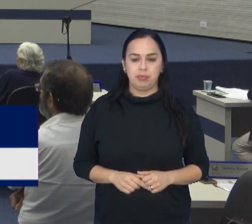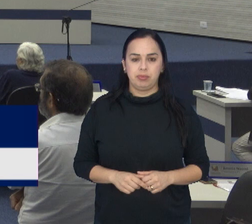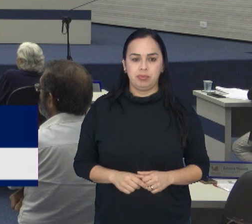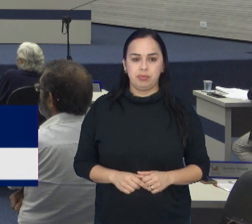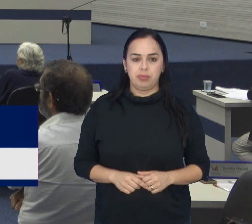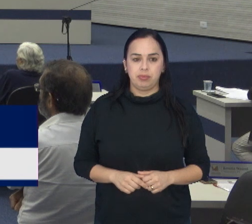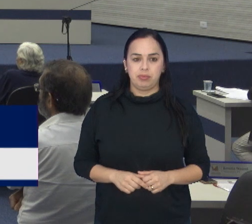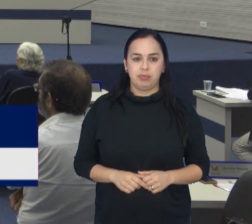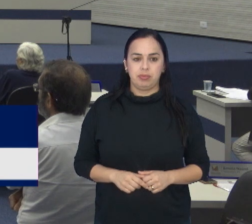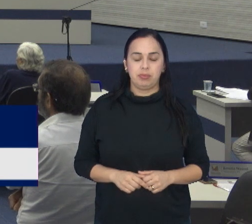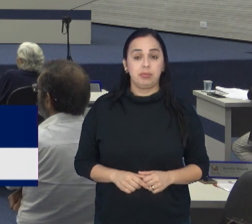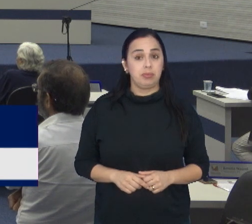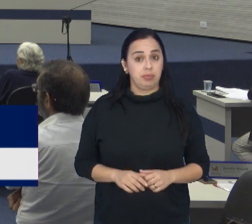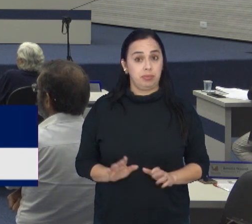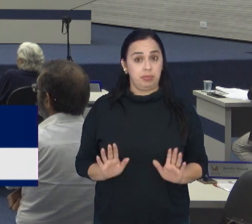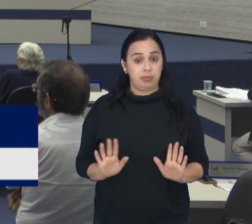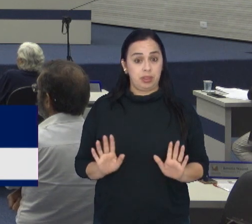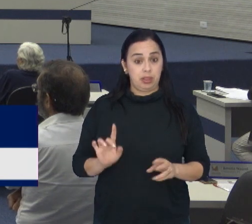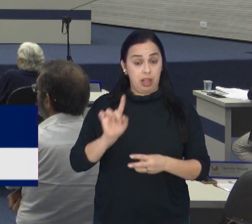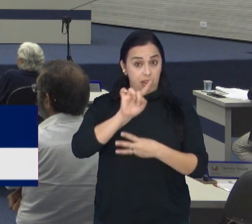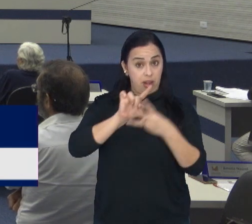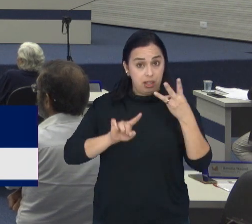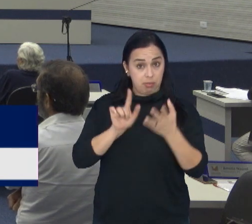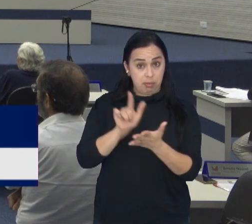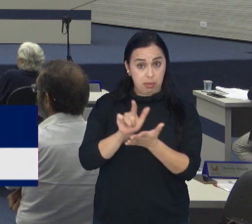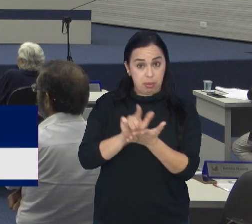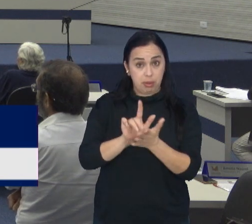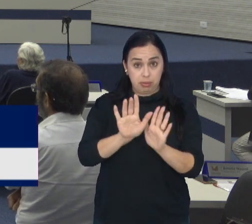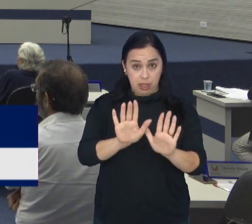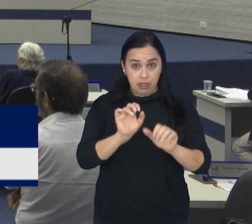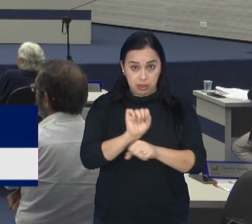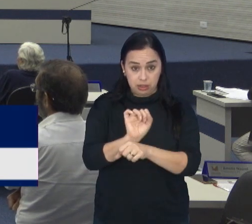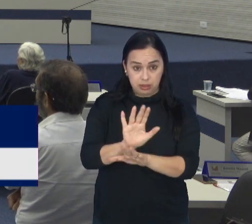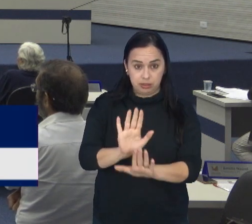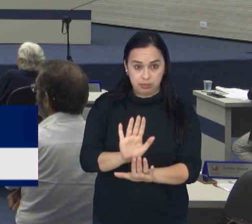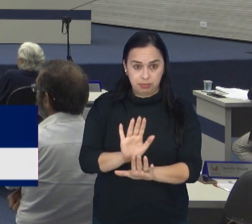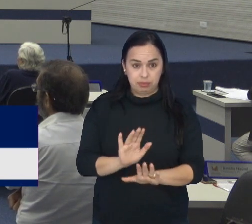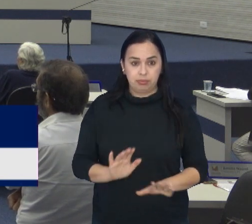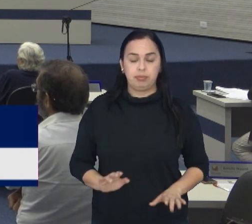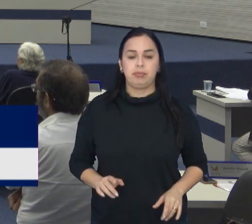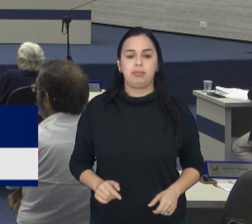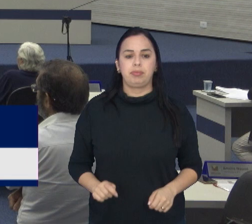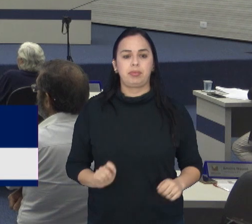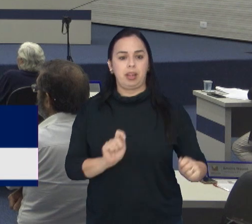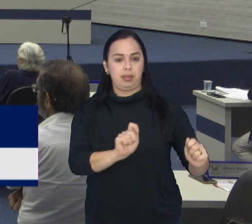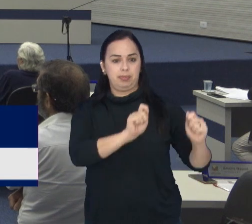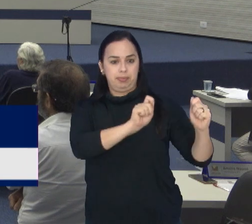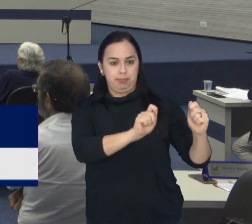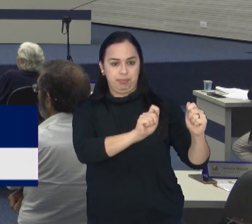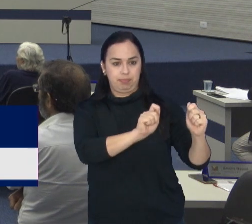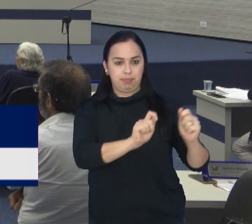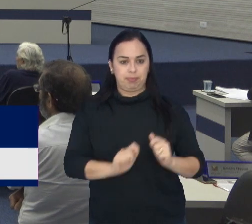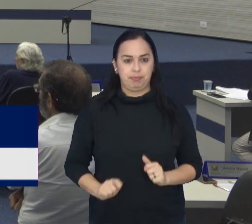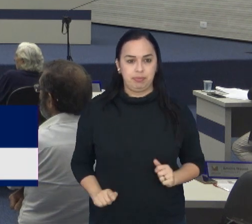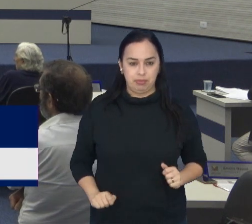Não, deixa um em cima. Eu tenho três papéis. Espera aí. Aqui, ó. Esse aqui.